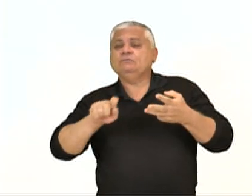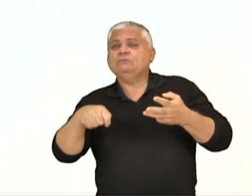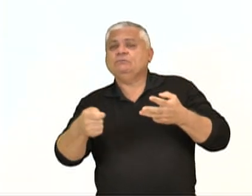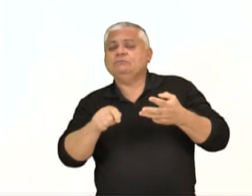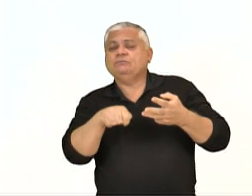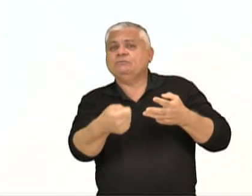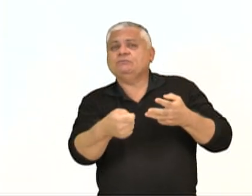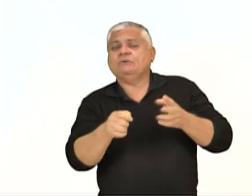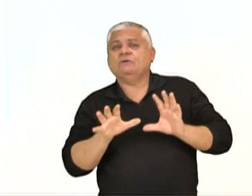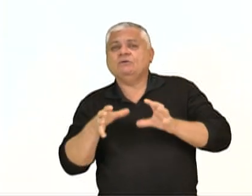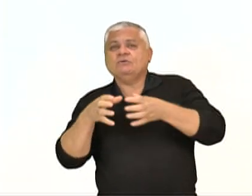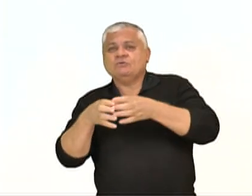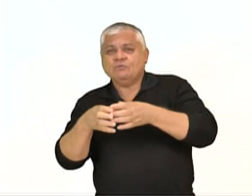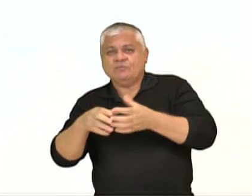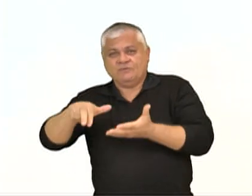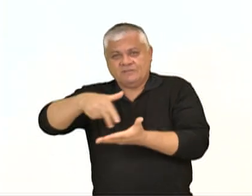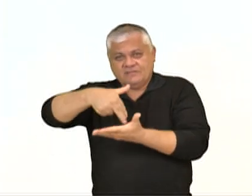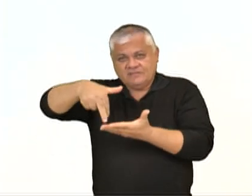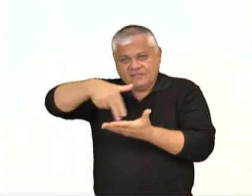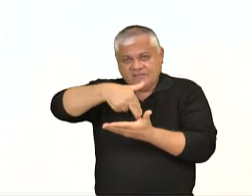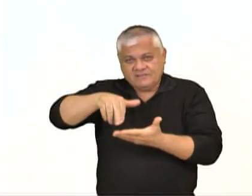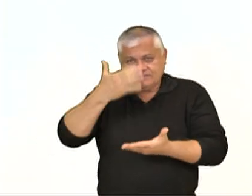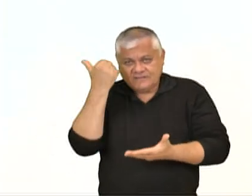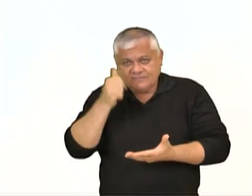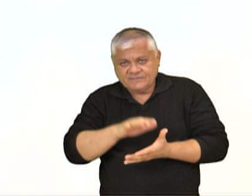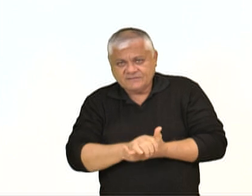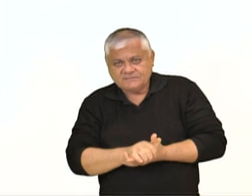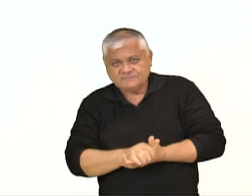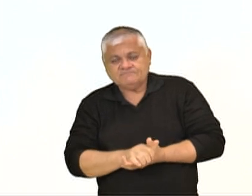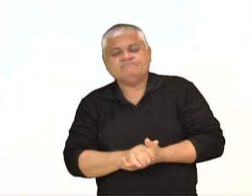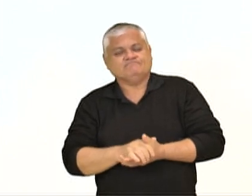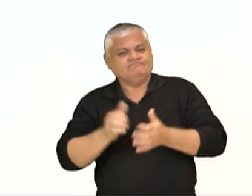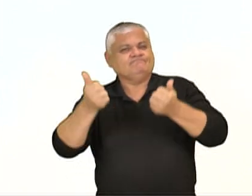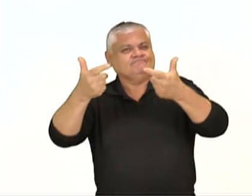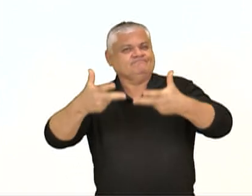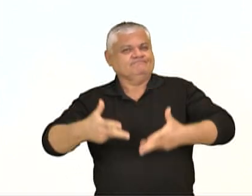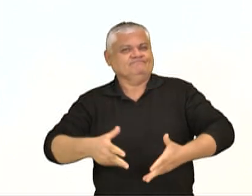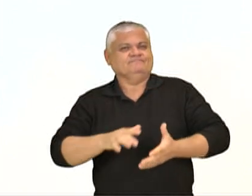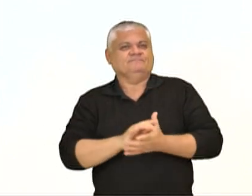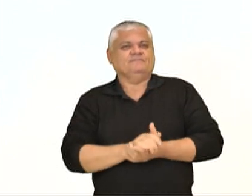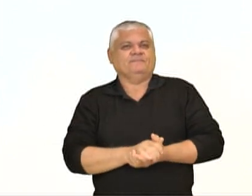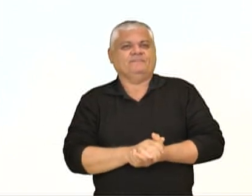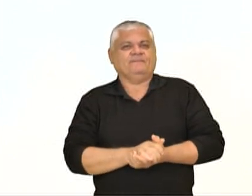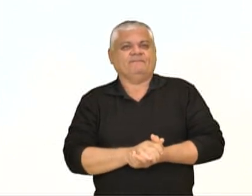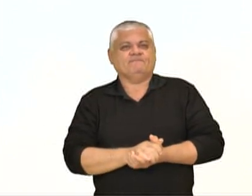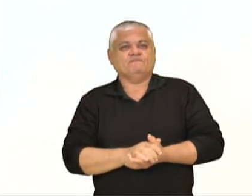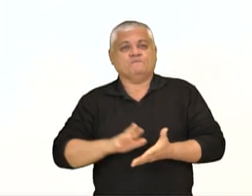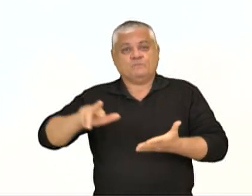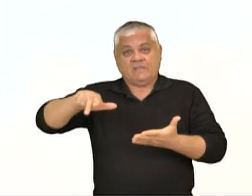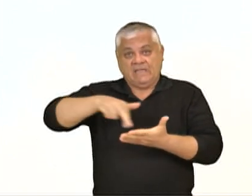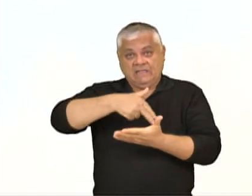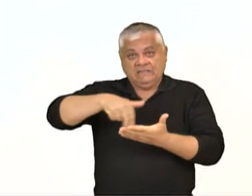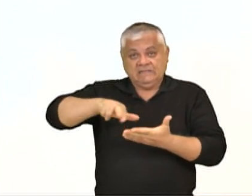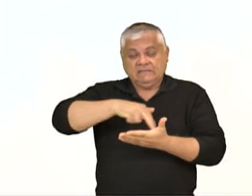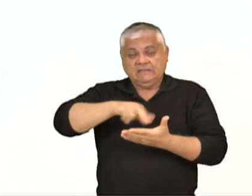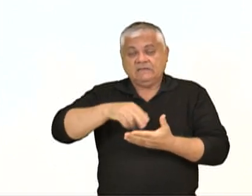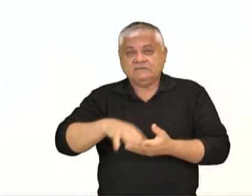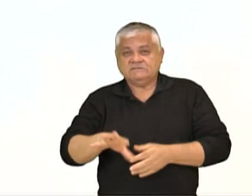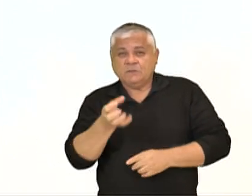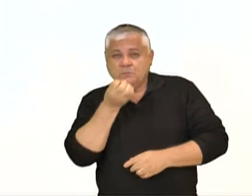classificação desses estilos de dança? Então, a gente vai ver alguns deles. A dança, ela traz alguns